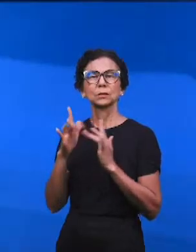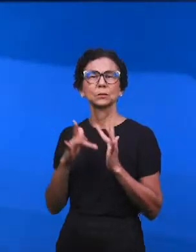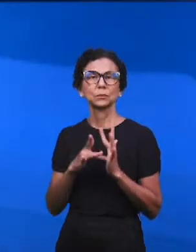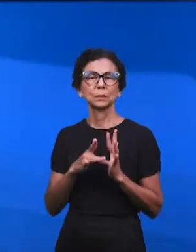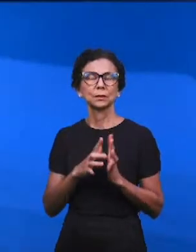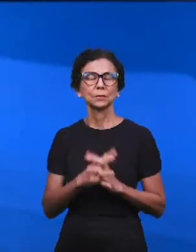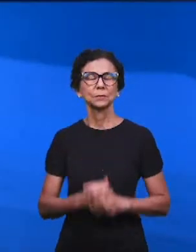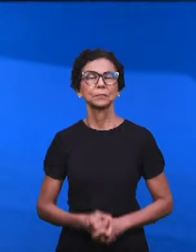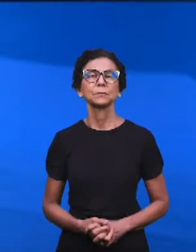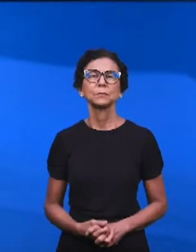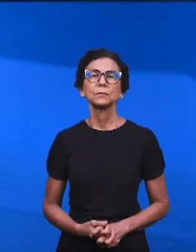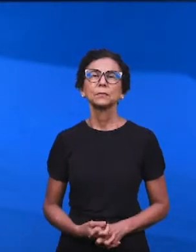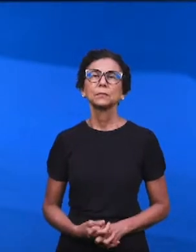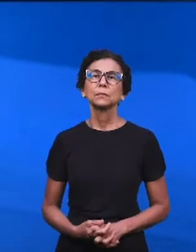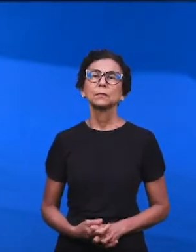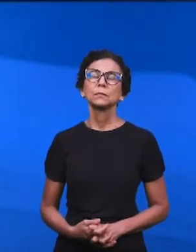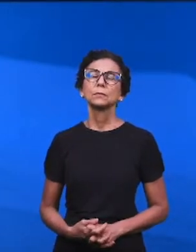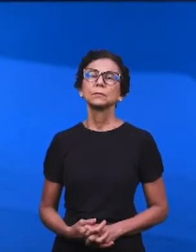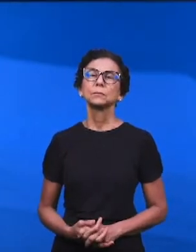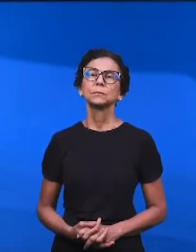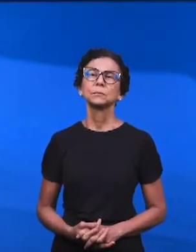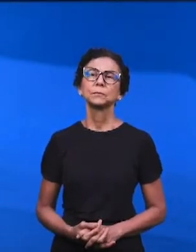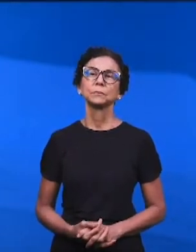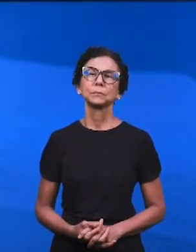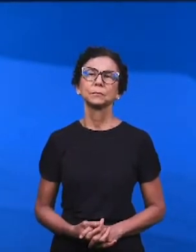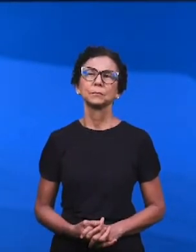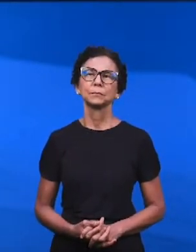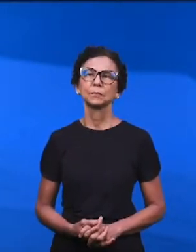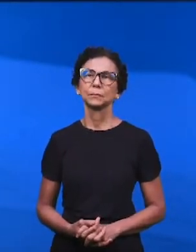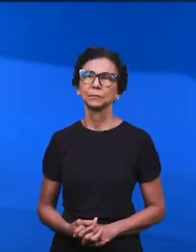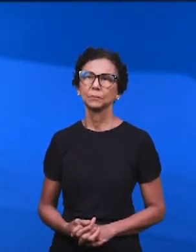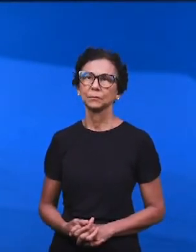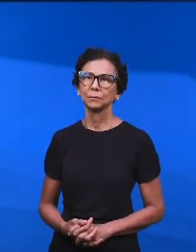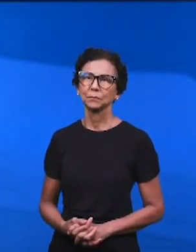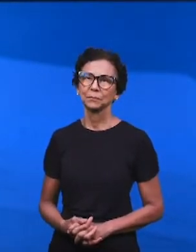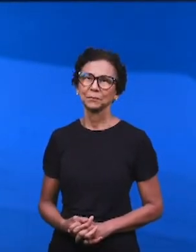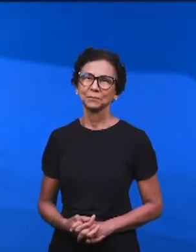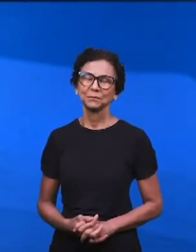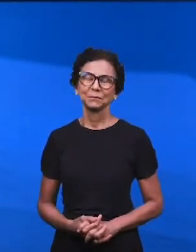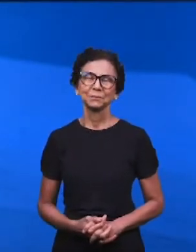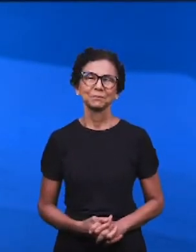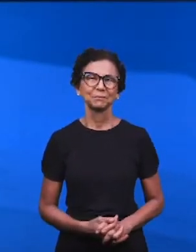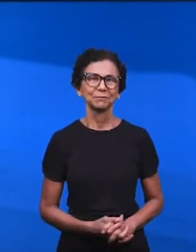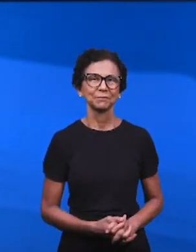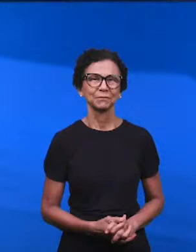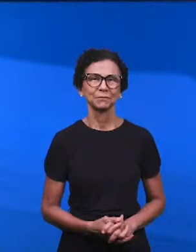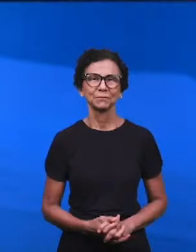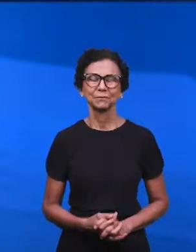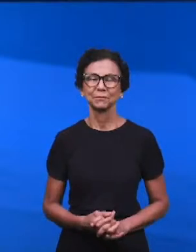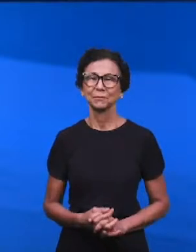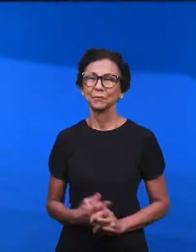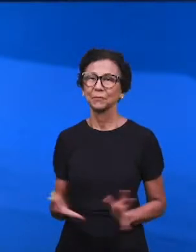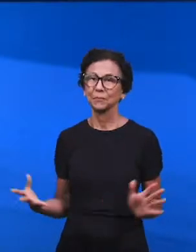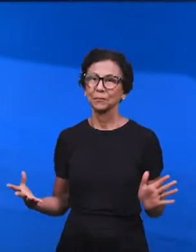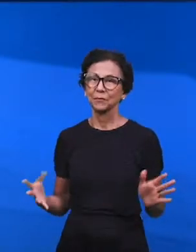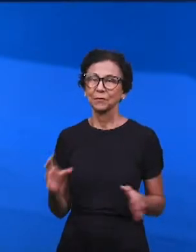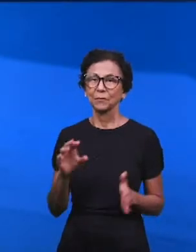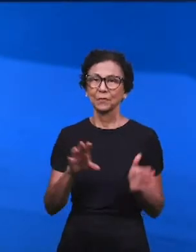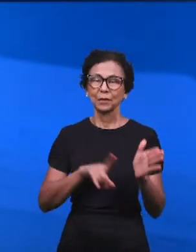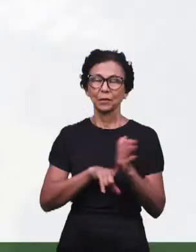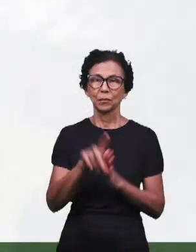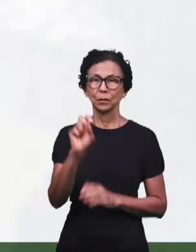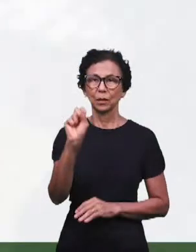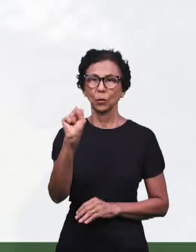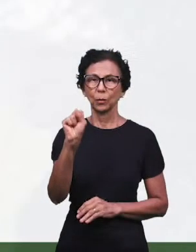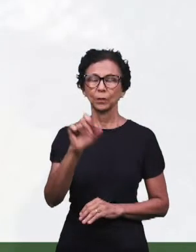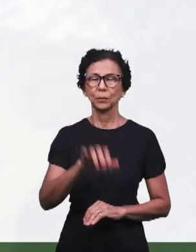Jesus. Irmãos, vamos agora para a última pergunta destinada a todos, ou seja, a oitava pergunta. E a oitava pergunta diz